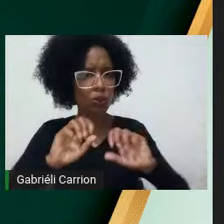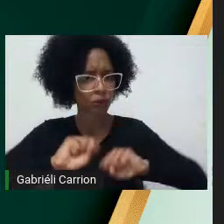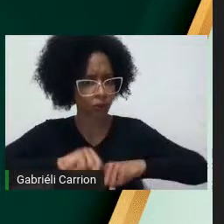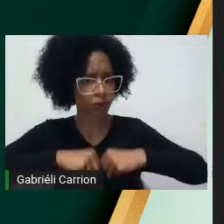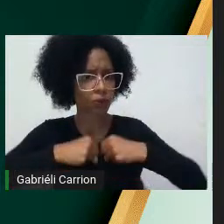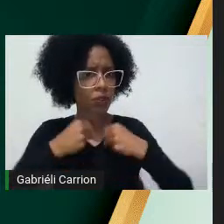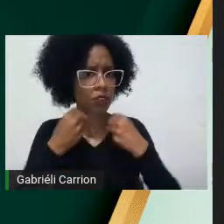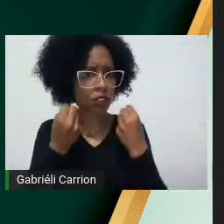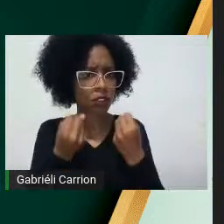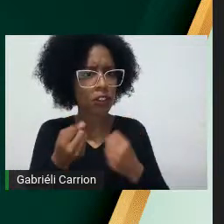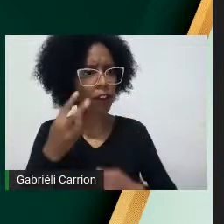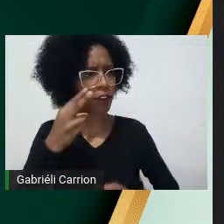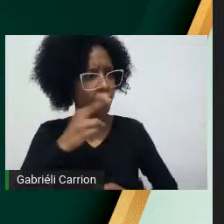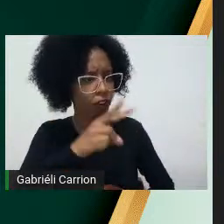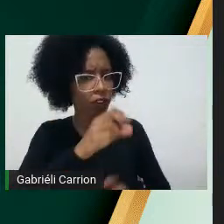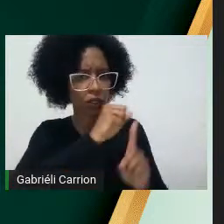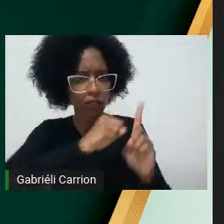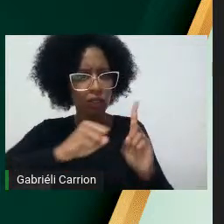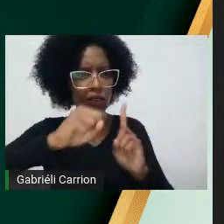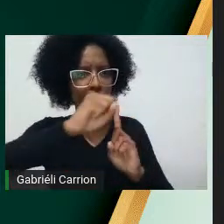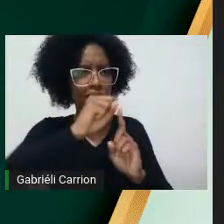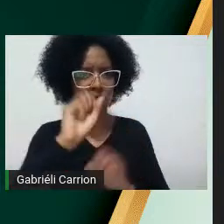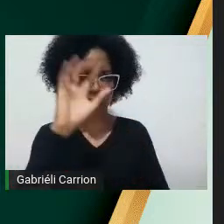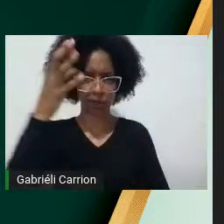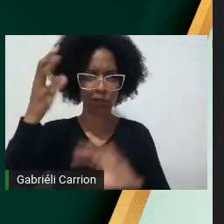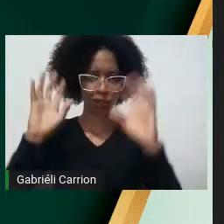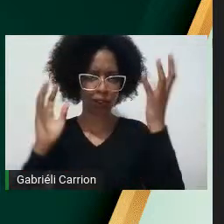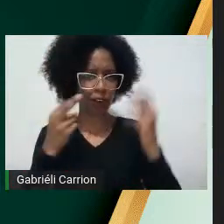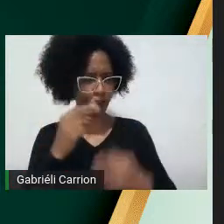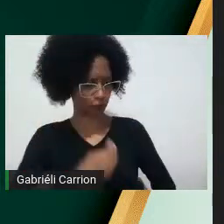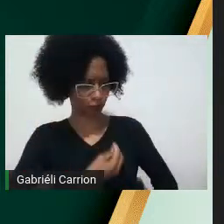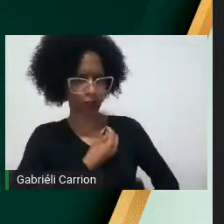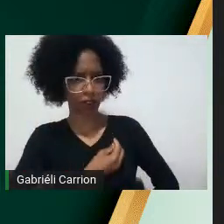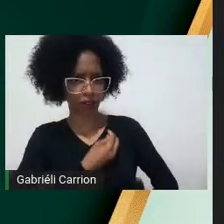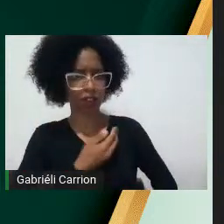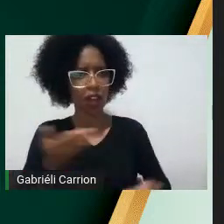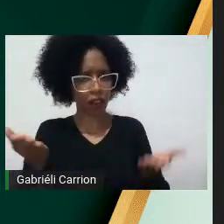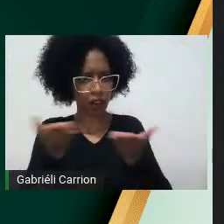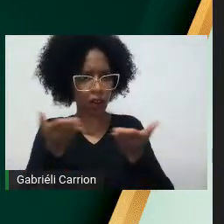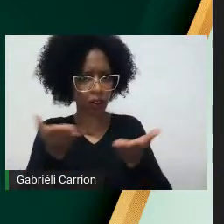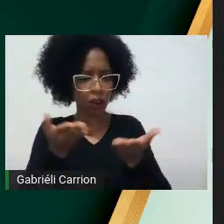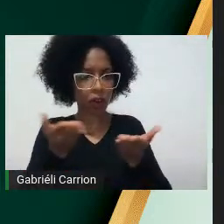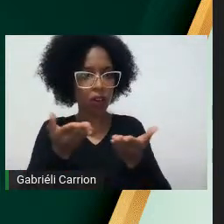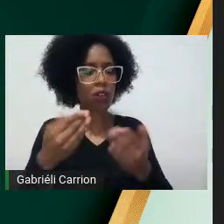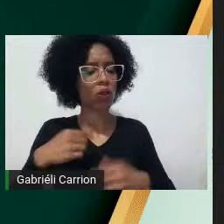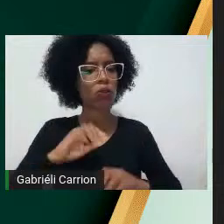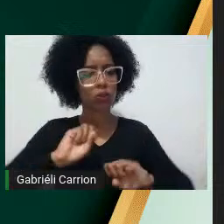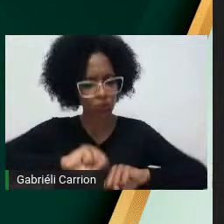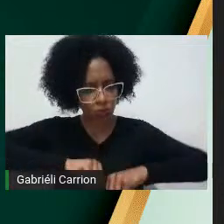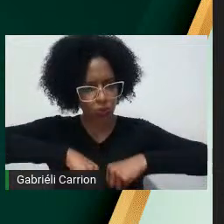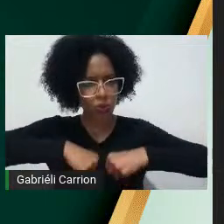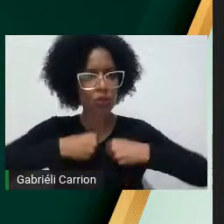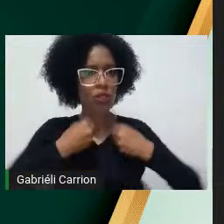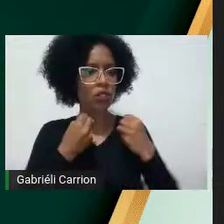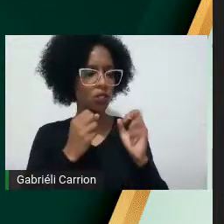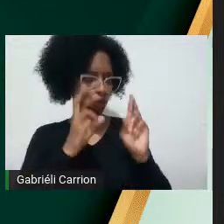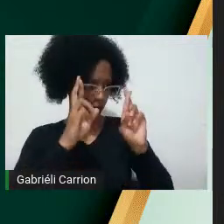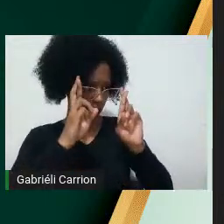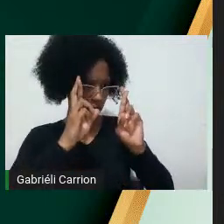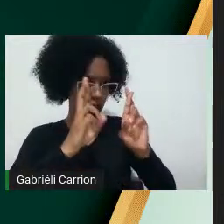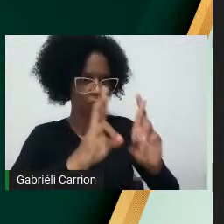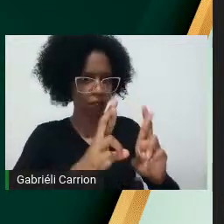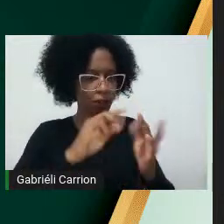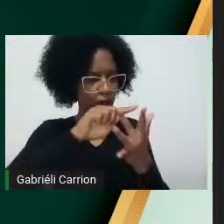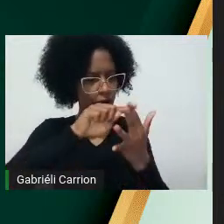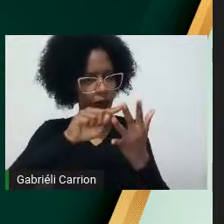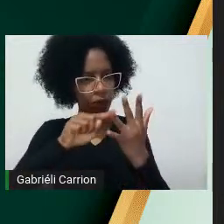realidade socioambiental no qual estamos inseridos, honrar os princípios do ofício